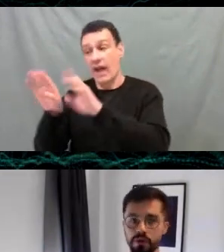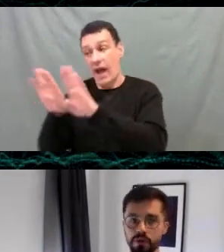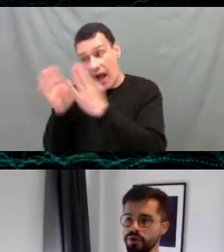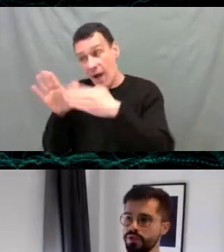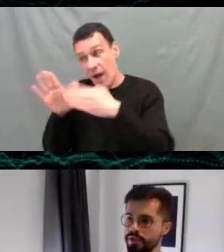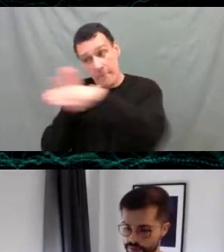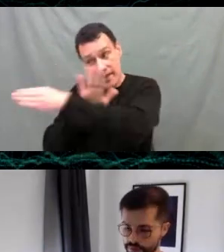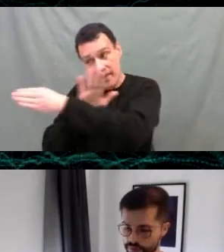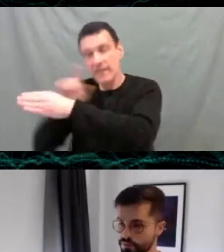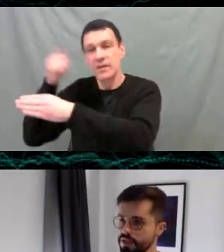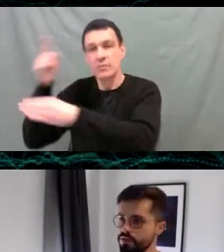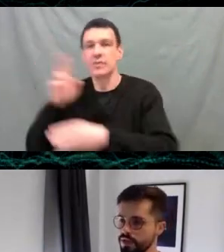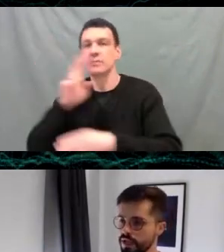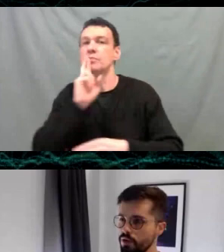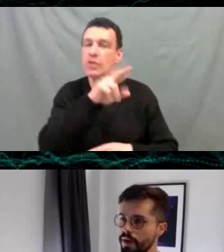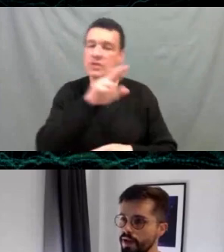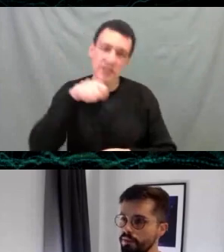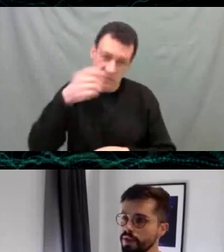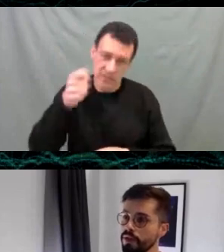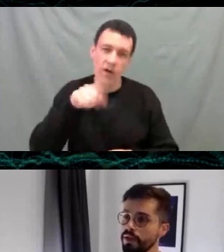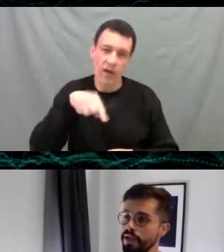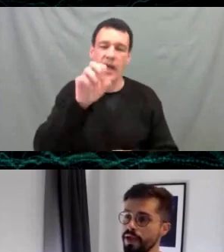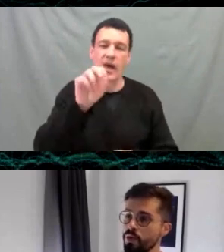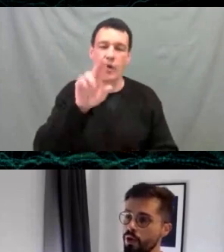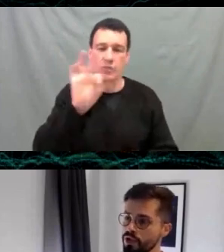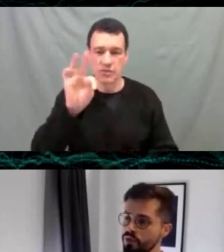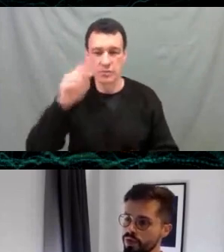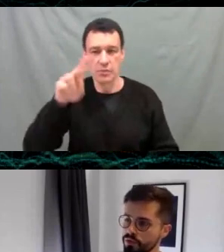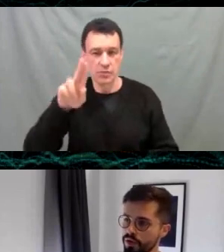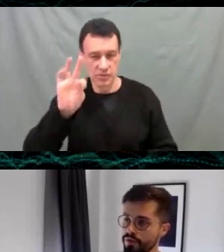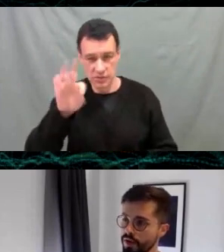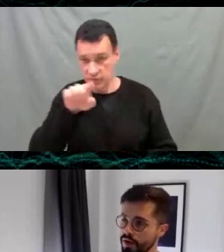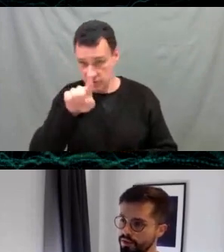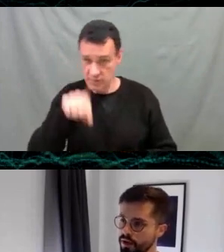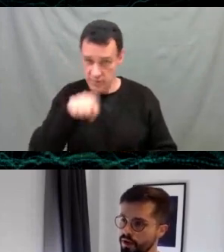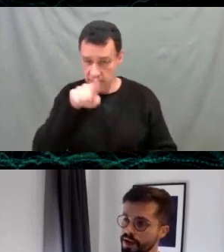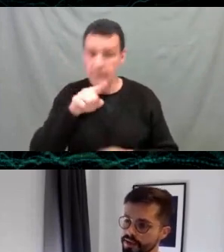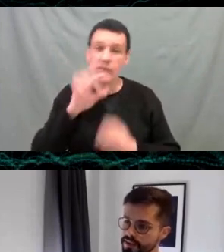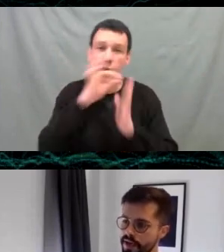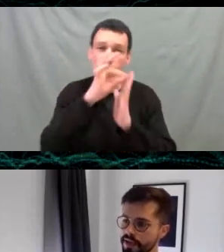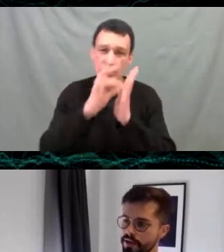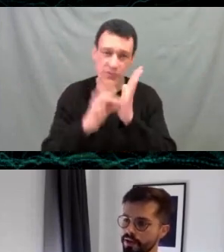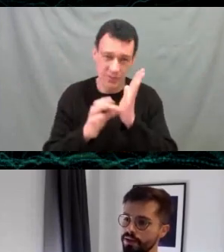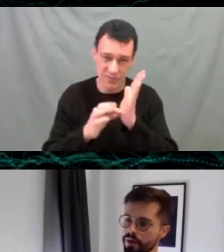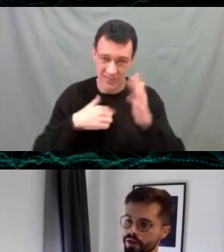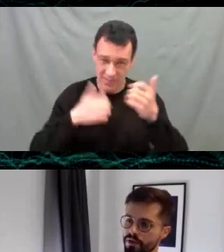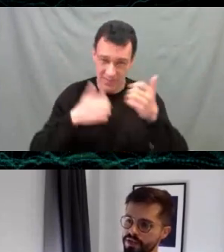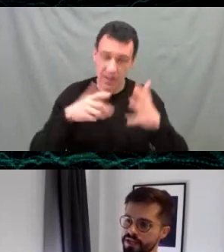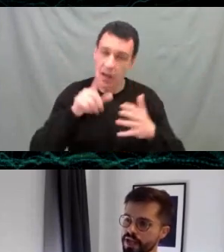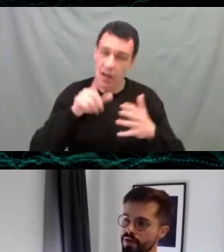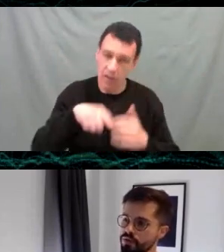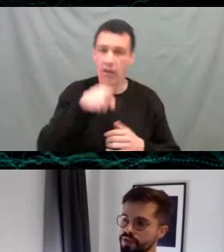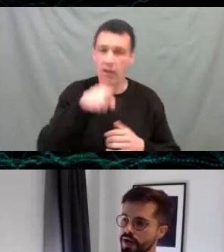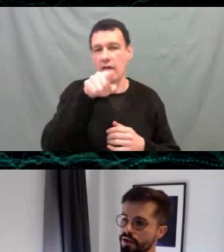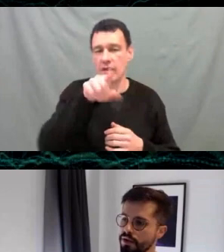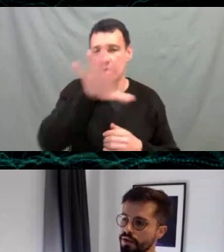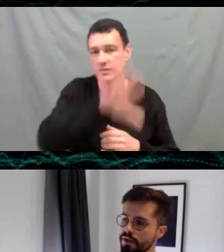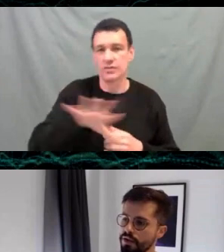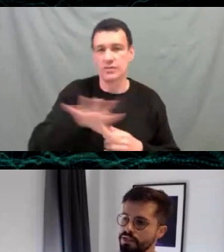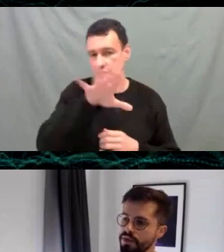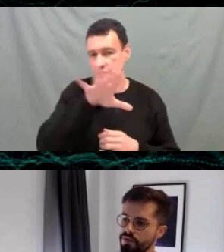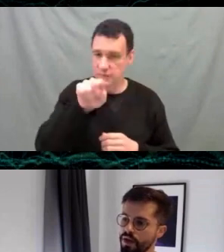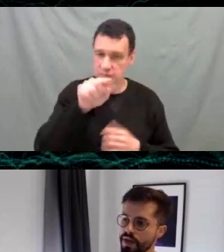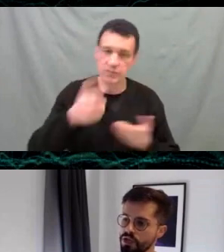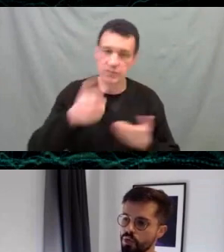E é isso que me out tá só para vocês conseguirem acompanhar E aí o código que eu tava falando até agora é secar aqui ó Então queria vai fazer ele vai